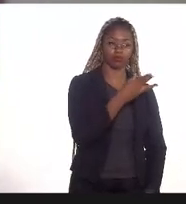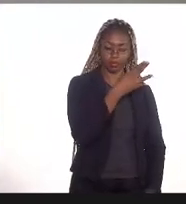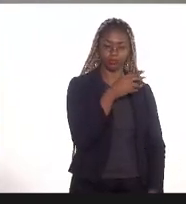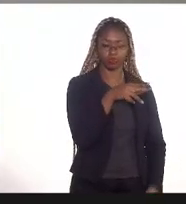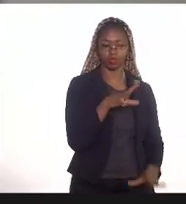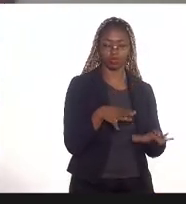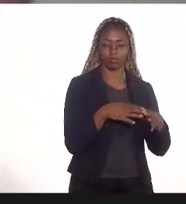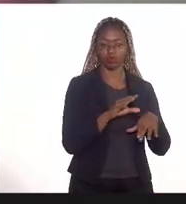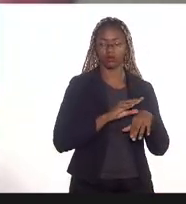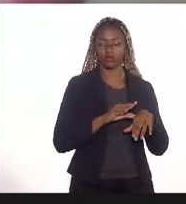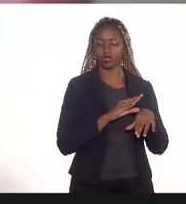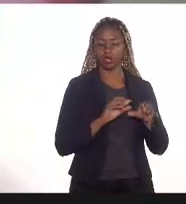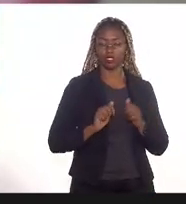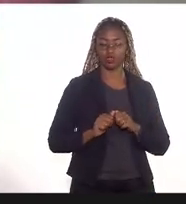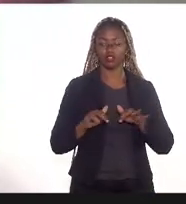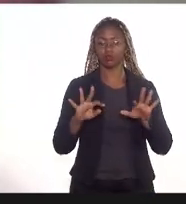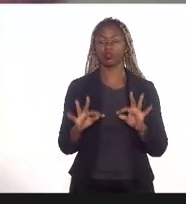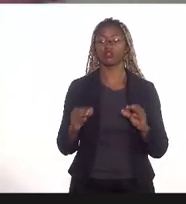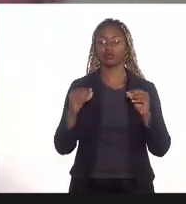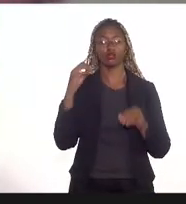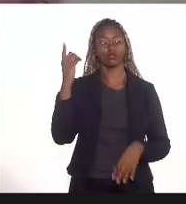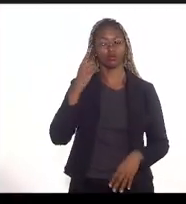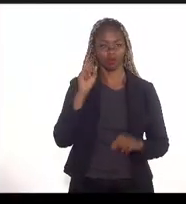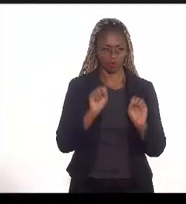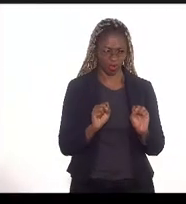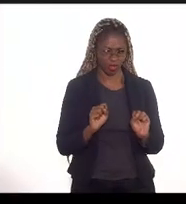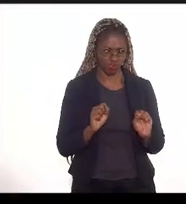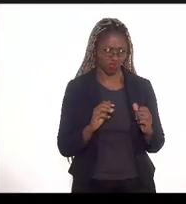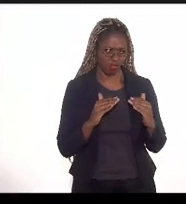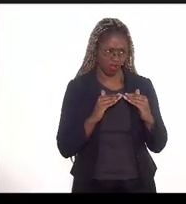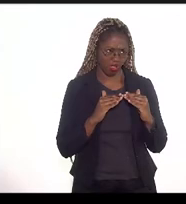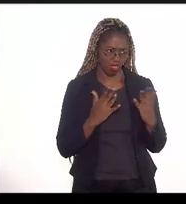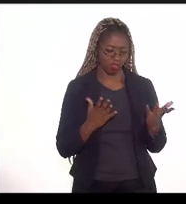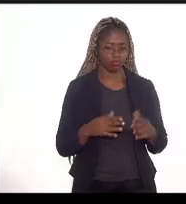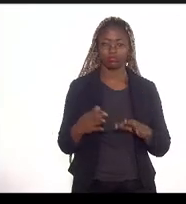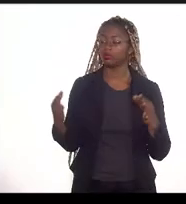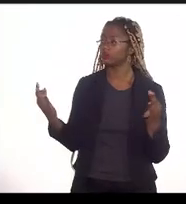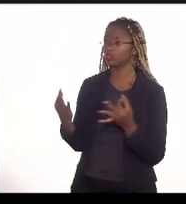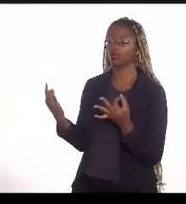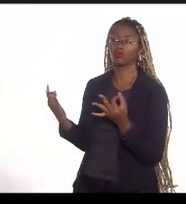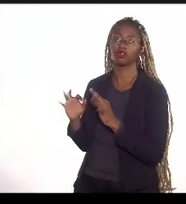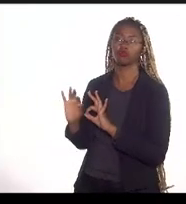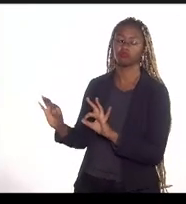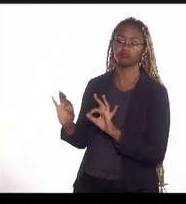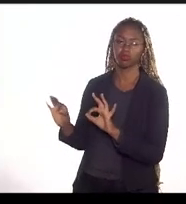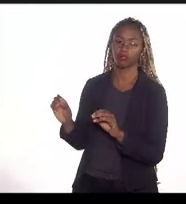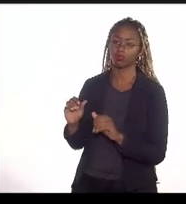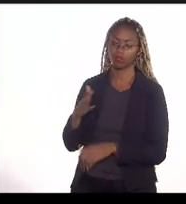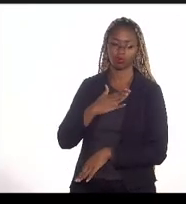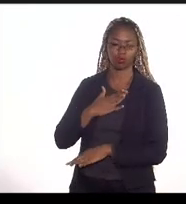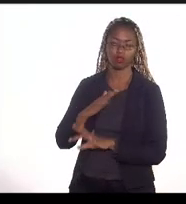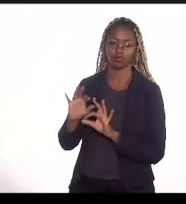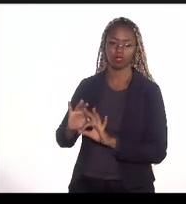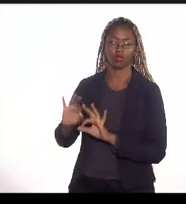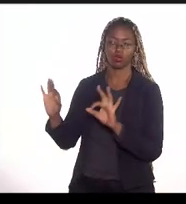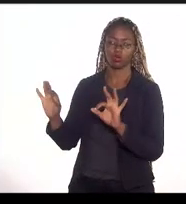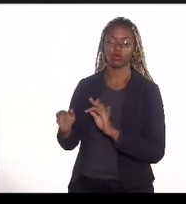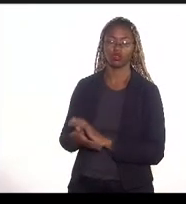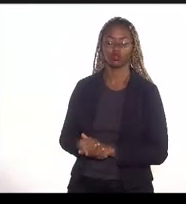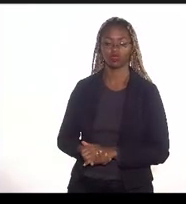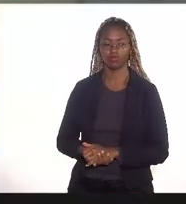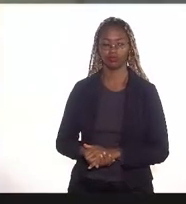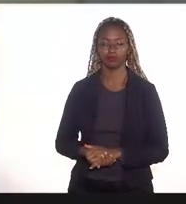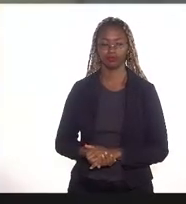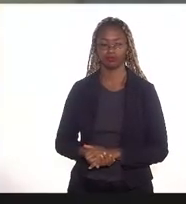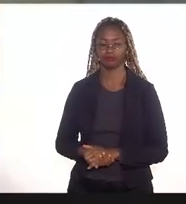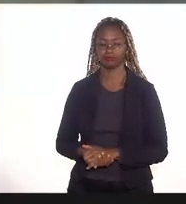e o Luiz Paulo distribui a todos os deputados. Pode ser, deputado Luiz Paulo? Perfeitamente, deputado Valdec. Queria só dizer a Vossa Excelência